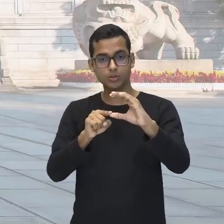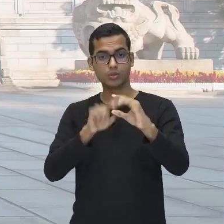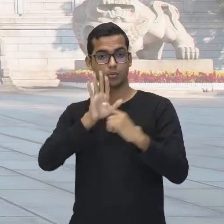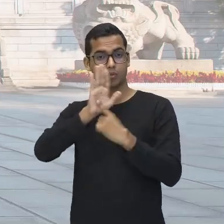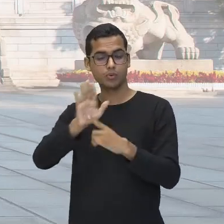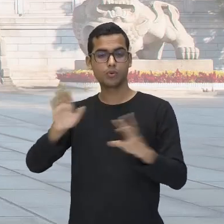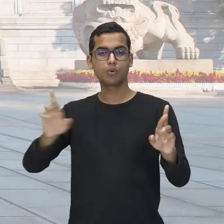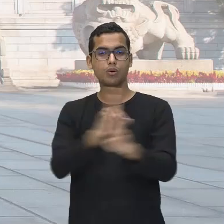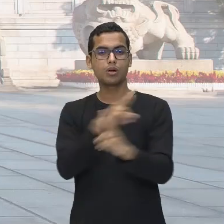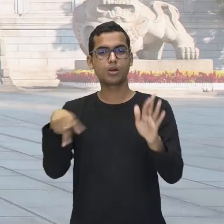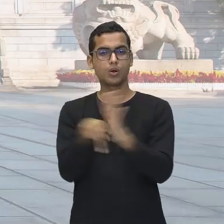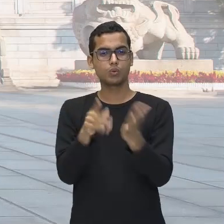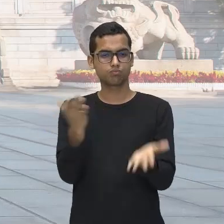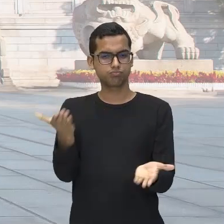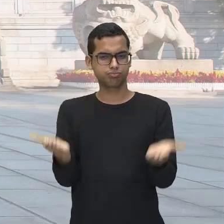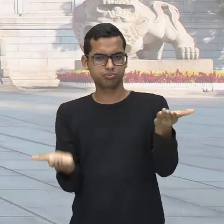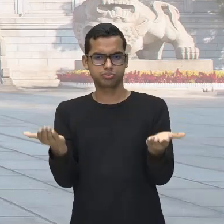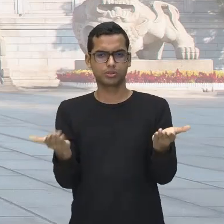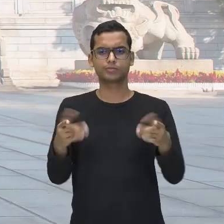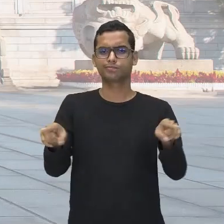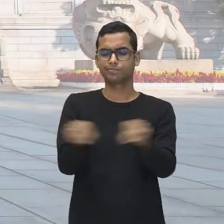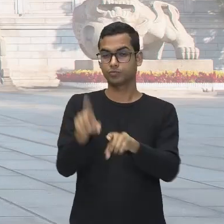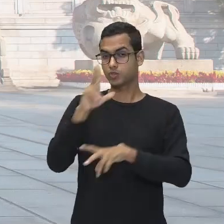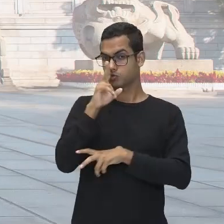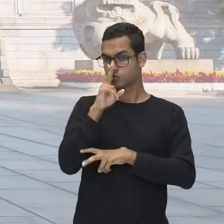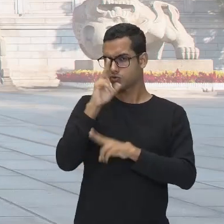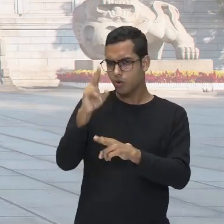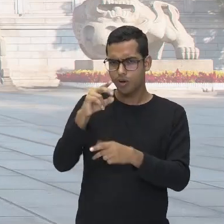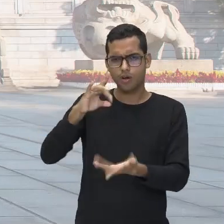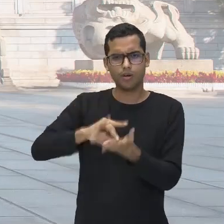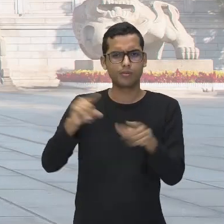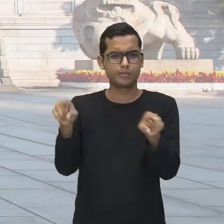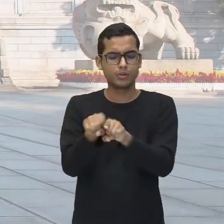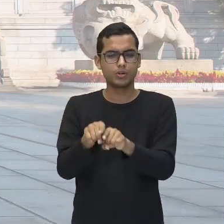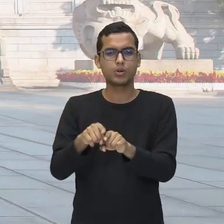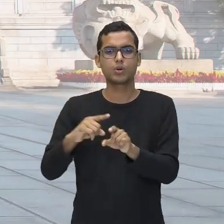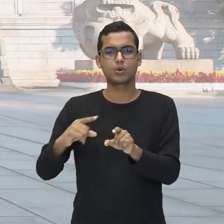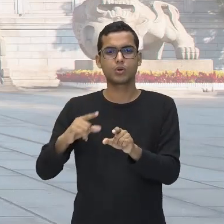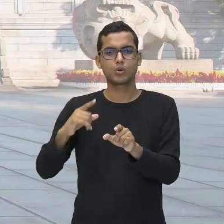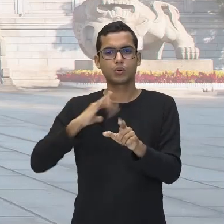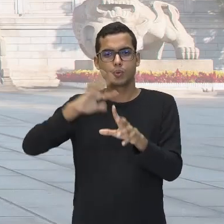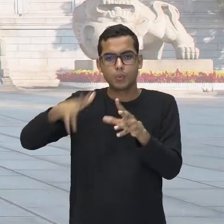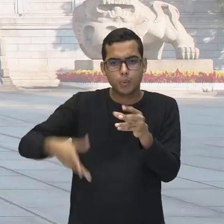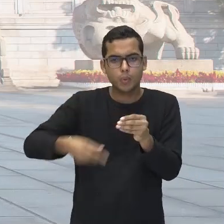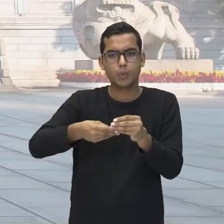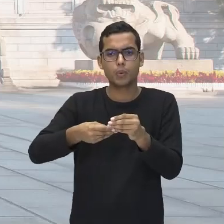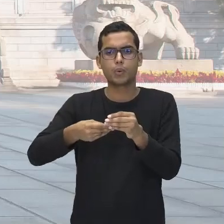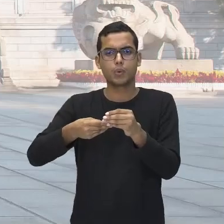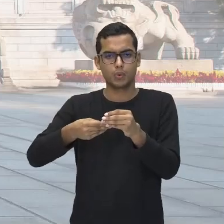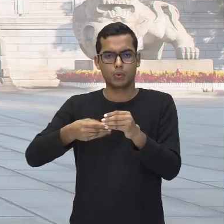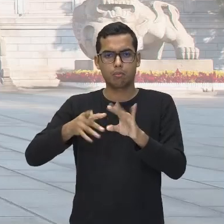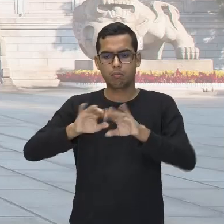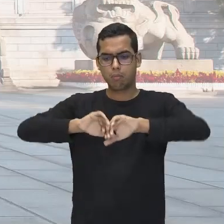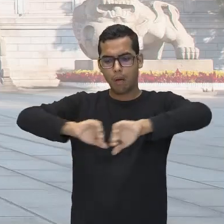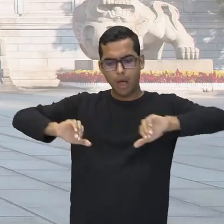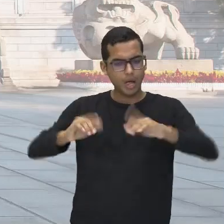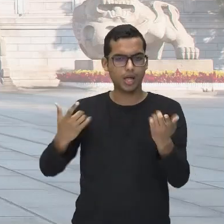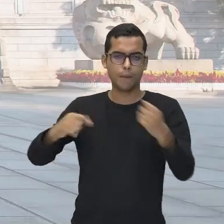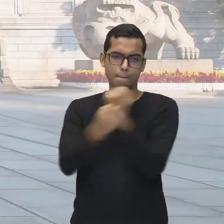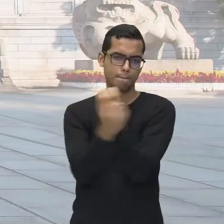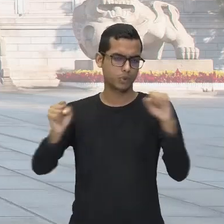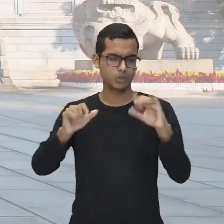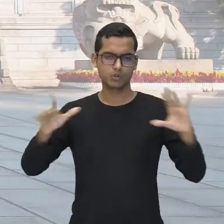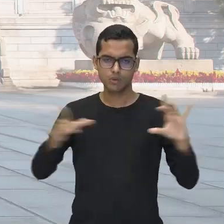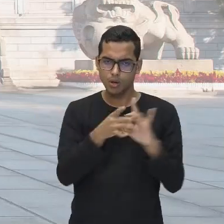de equilíbrio e de forças complementares e inseparáveis entre tudo o